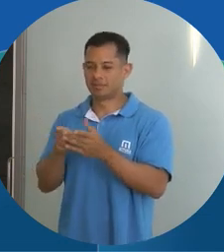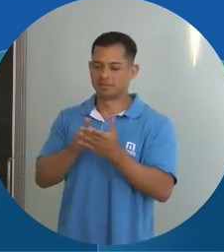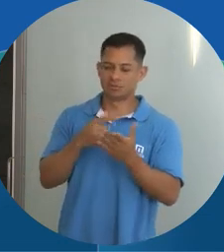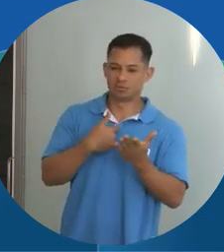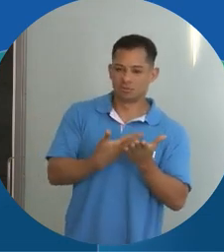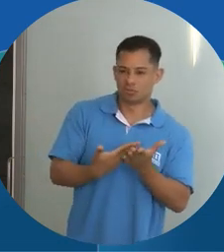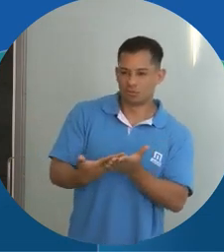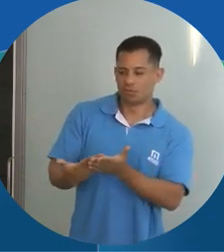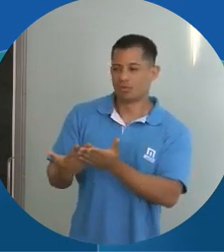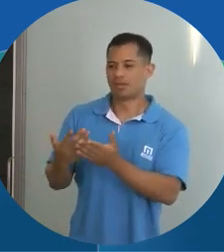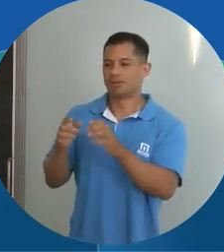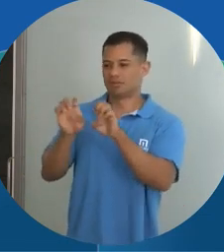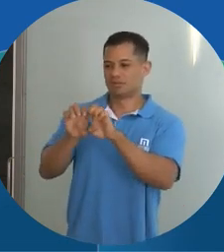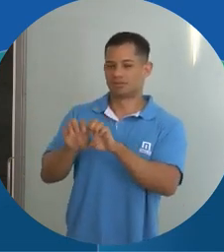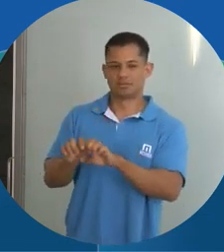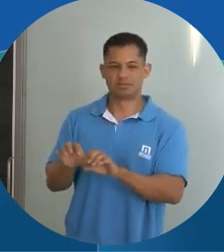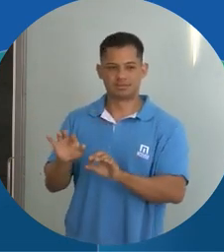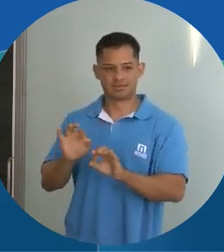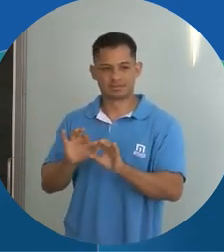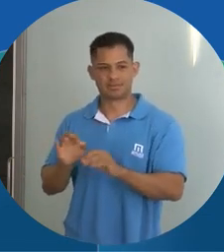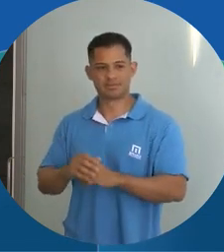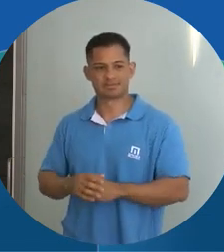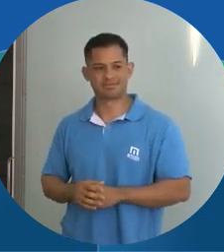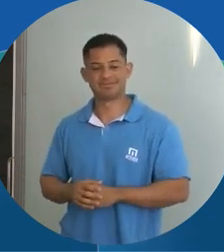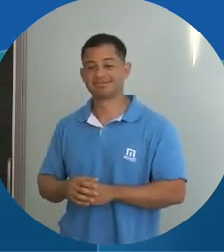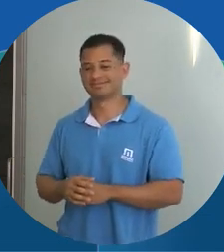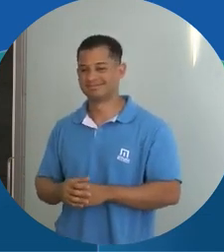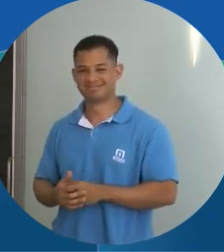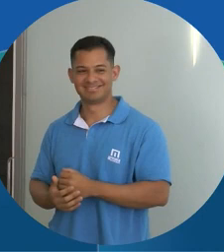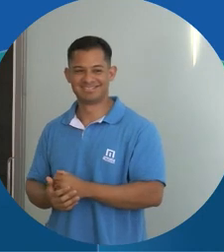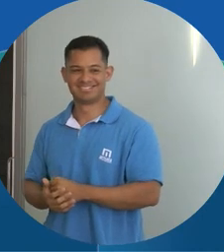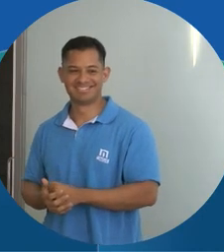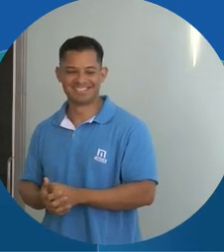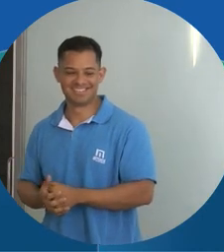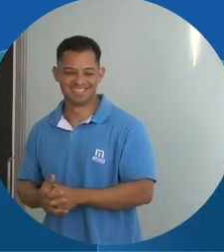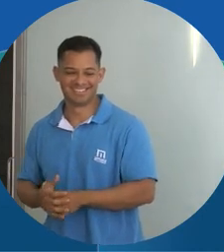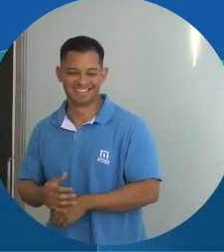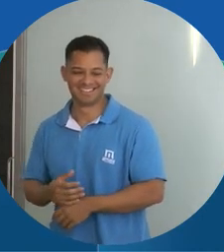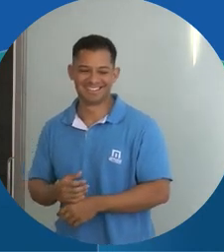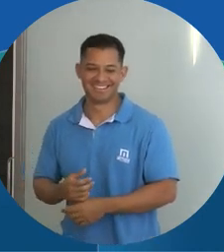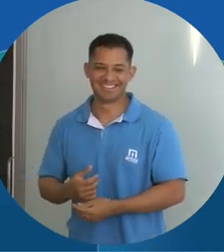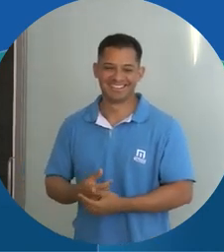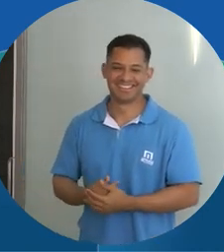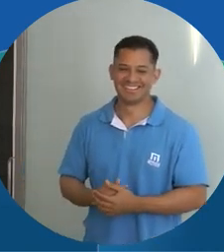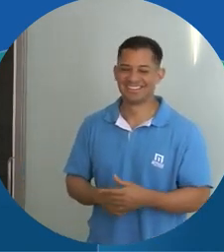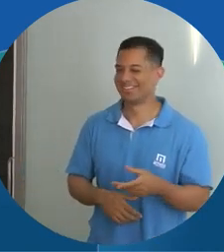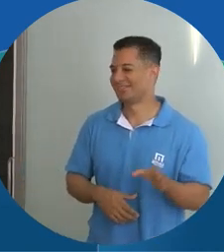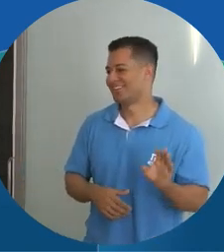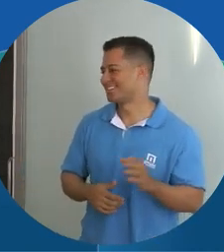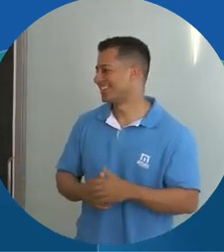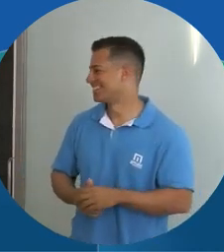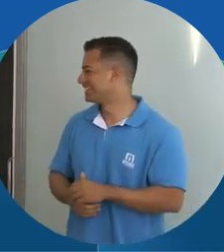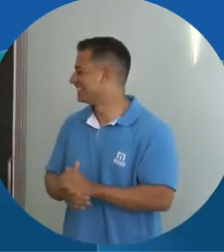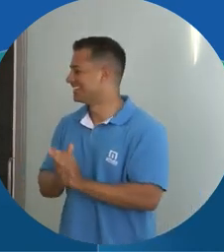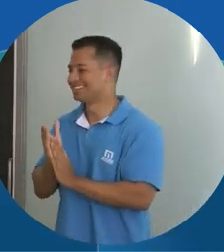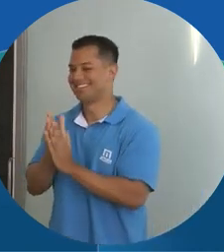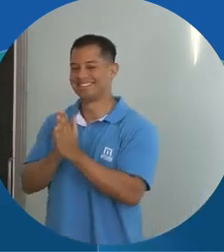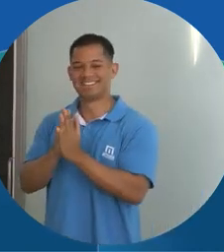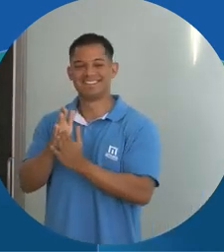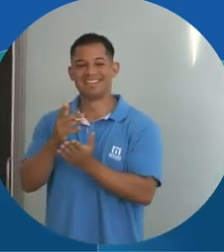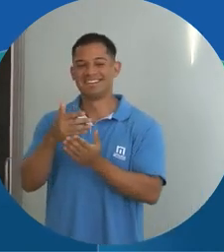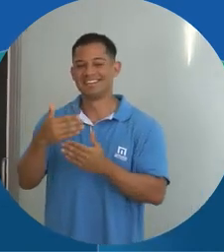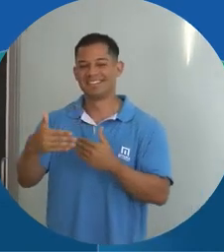estrutura que você está fazendo. Nessa região da implantação aqui, mais para frente nós vamos mostrar essas regiões, mas